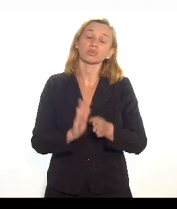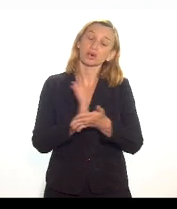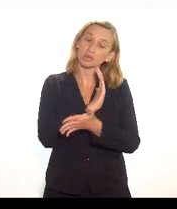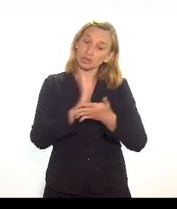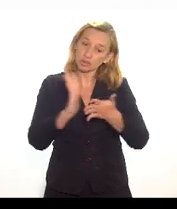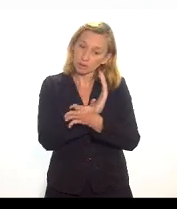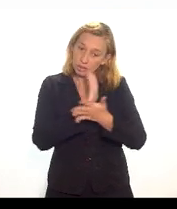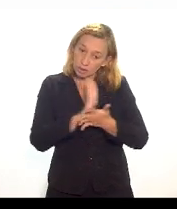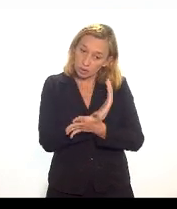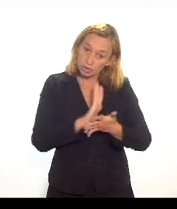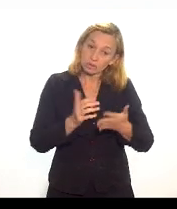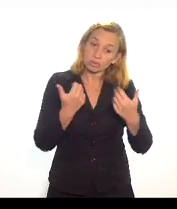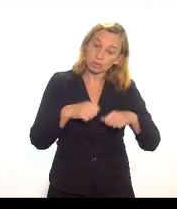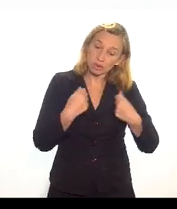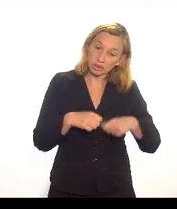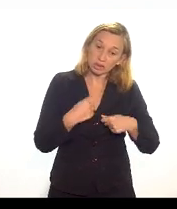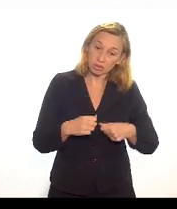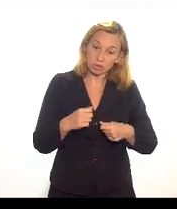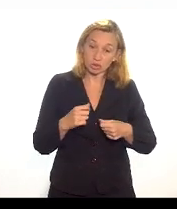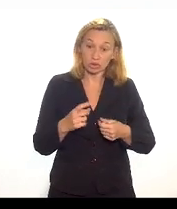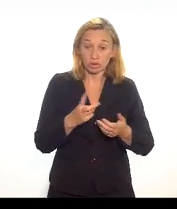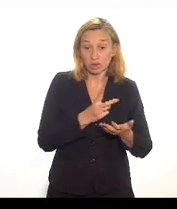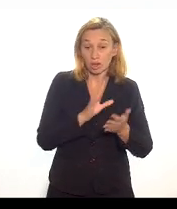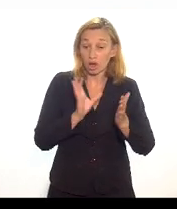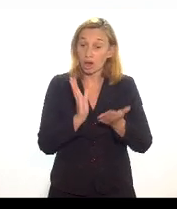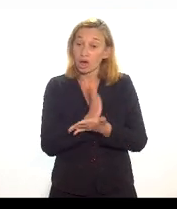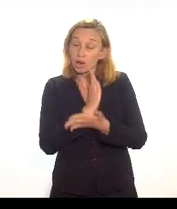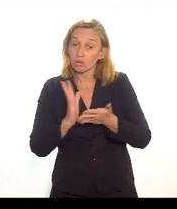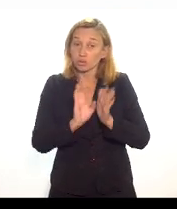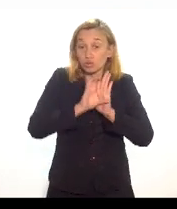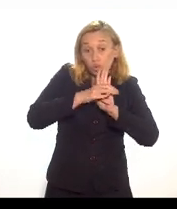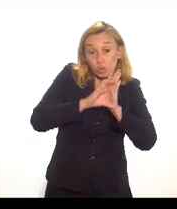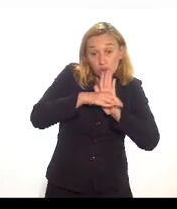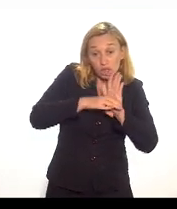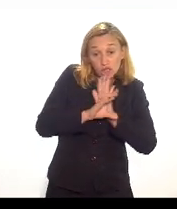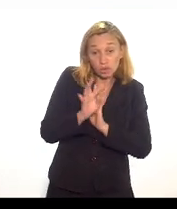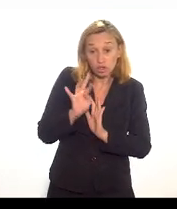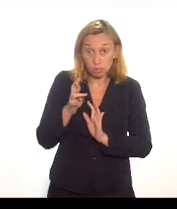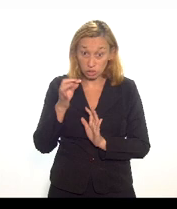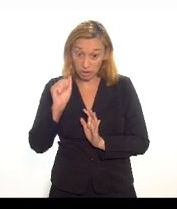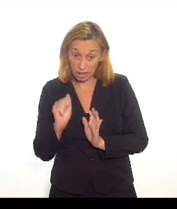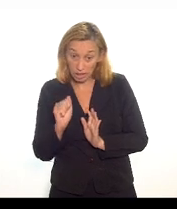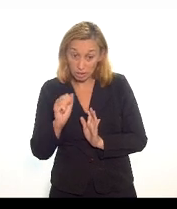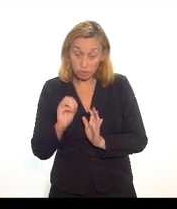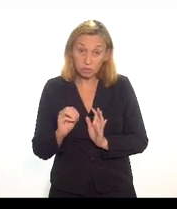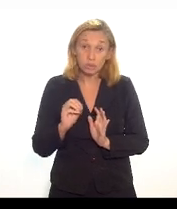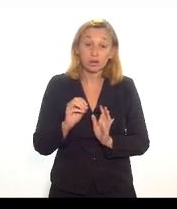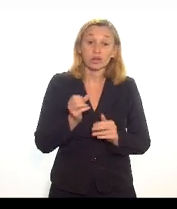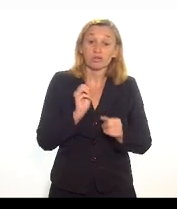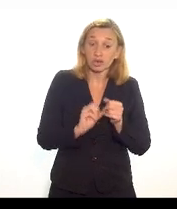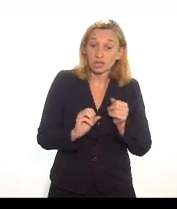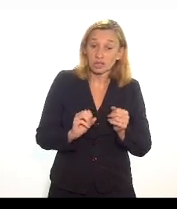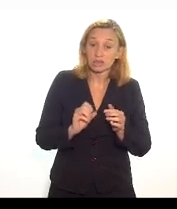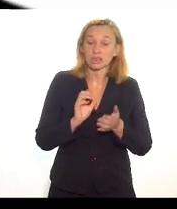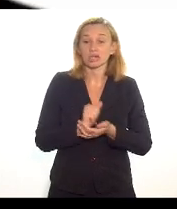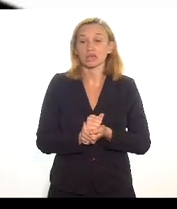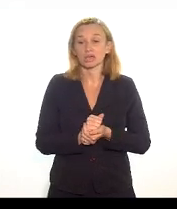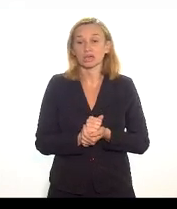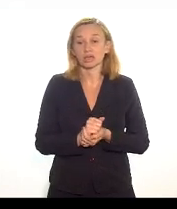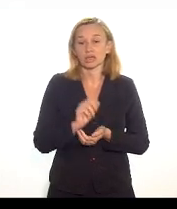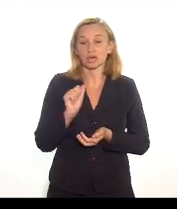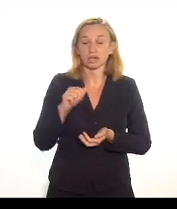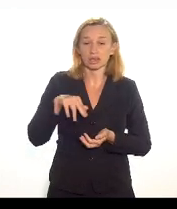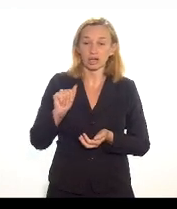vezes, vamos ter que nos socorrer de alguns conceitos de direito tributário para fazer essa analogia